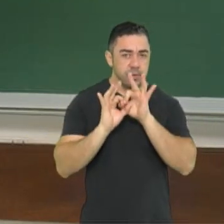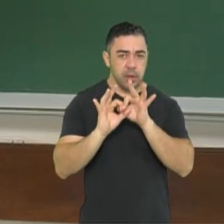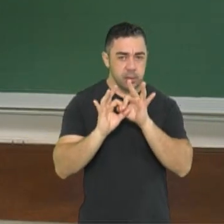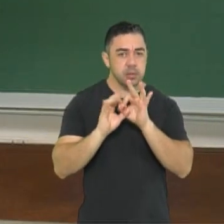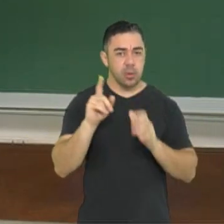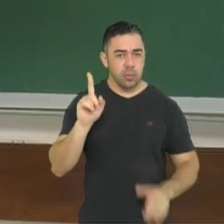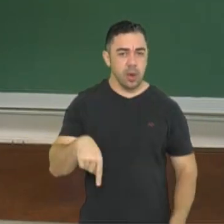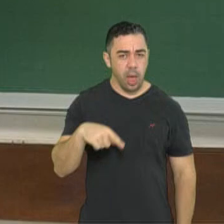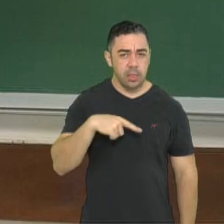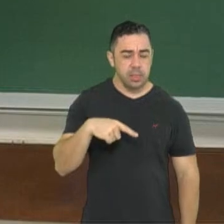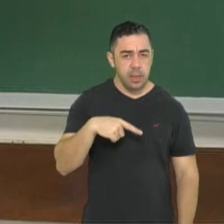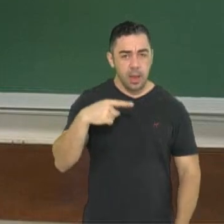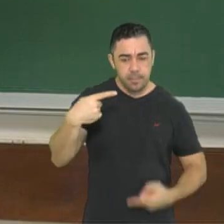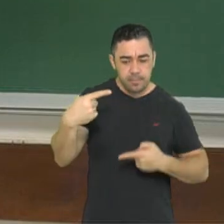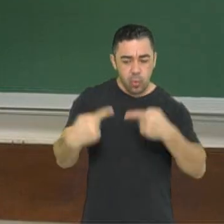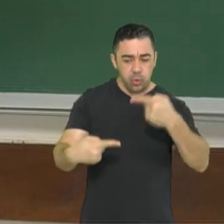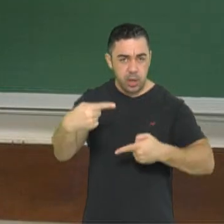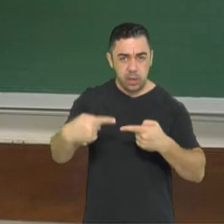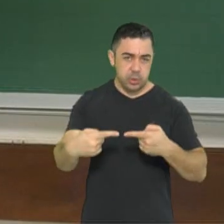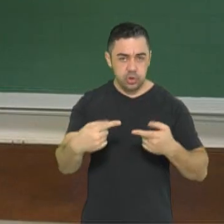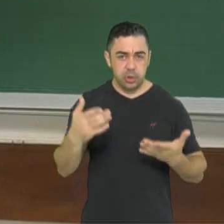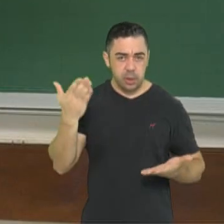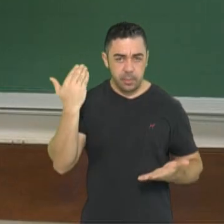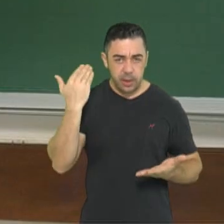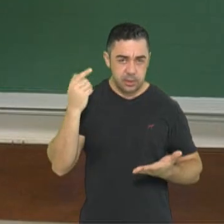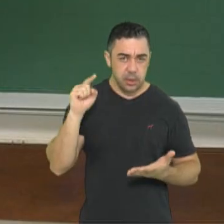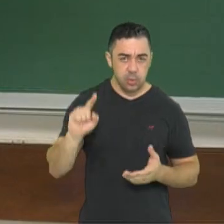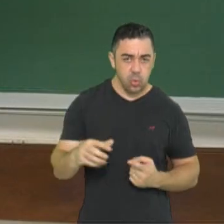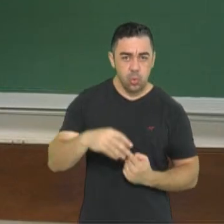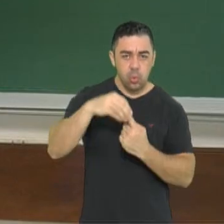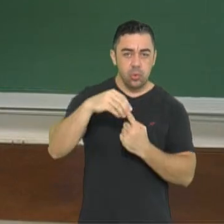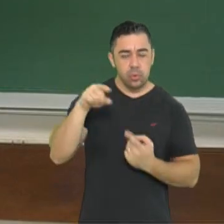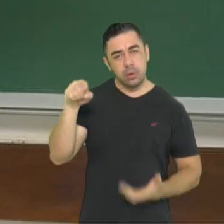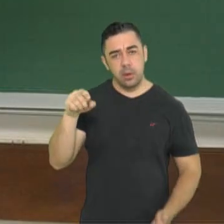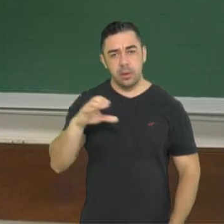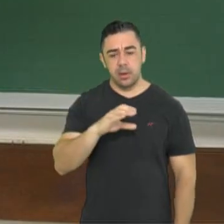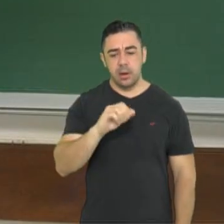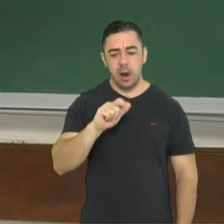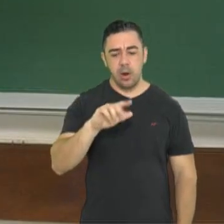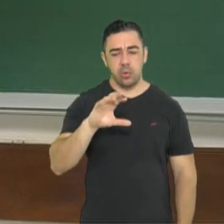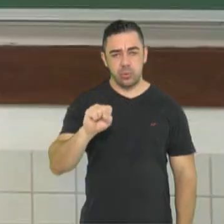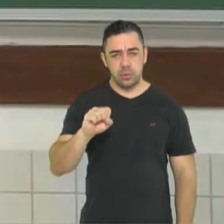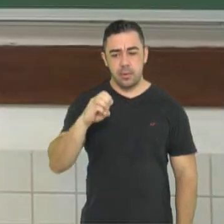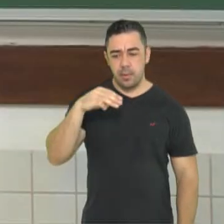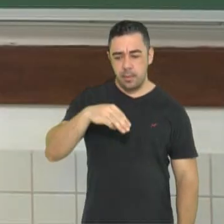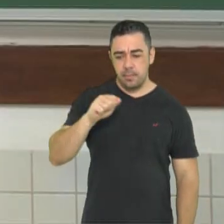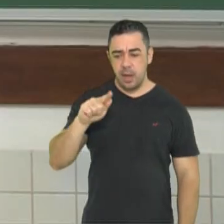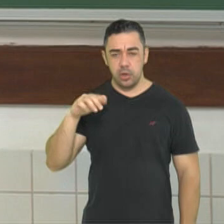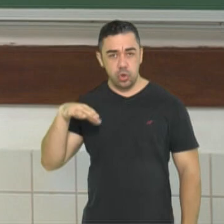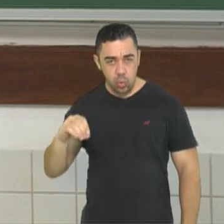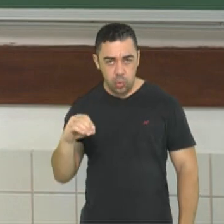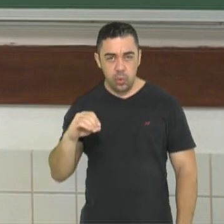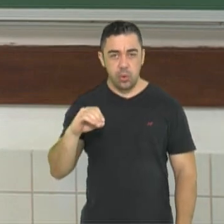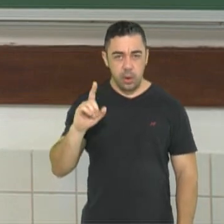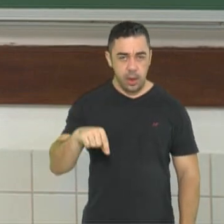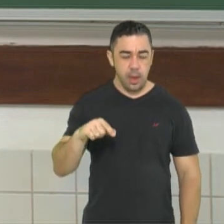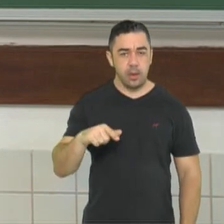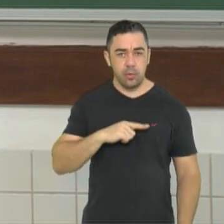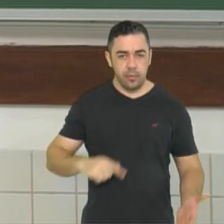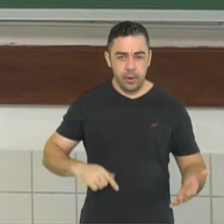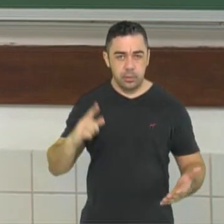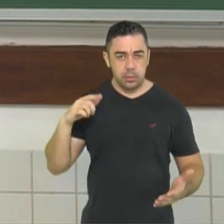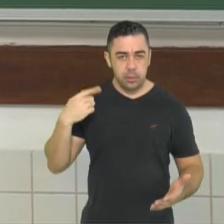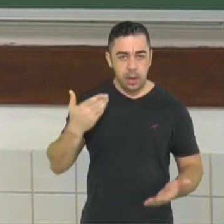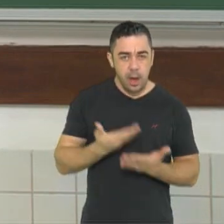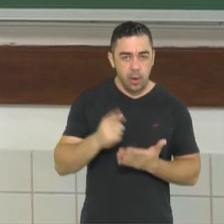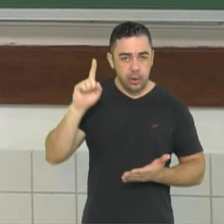uma concentração política na mão de uma única pessoa só, no Carlos Magno. Dura só seu governo, para a aula que vem, não